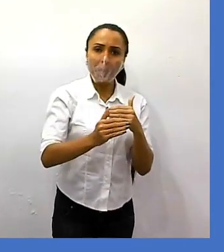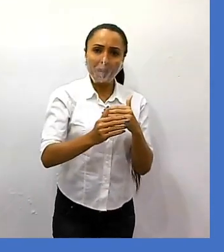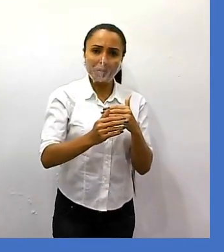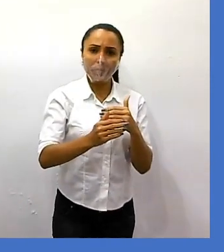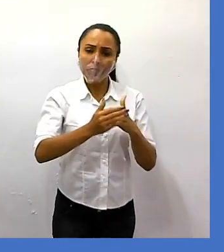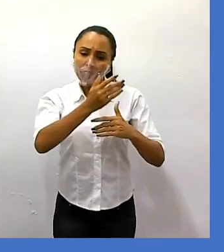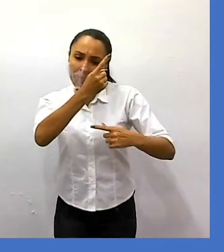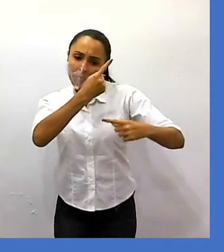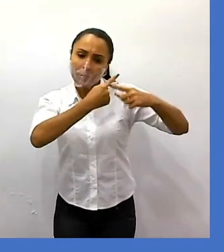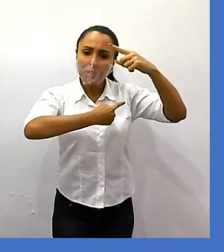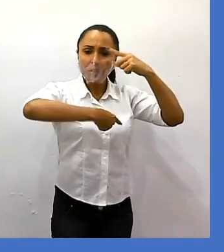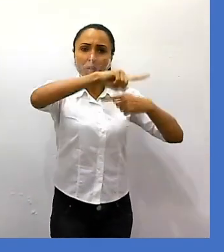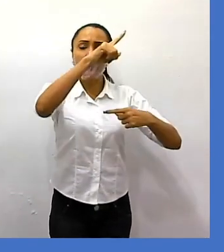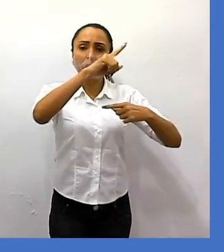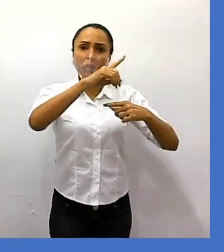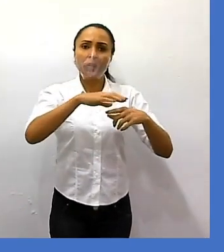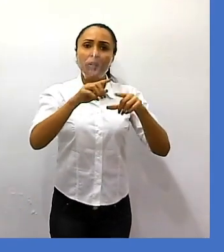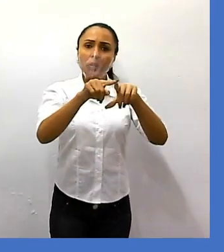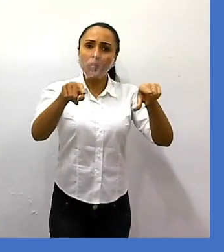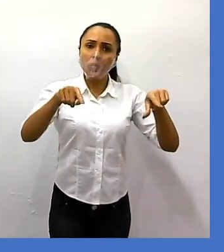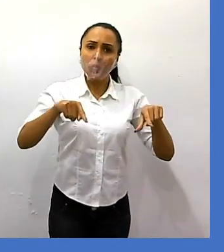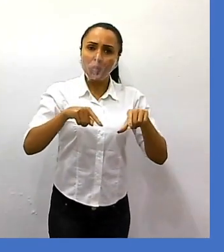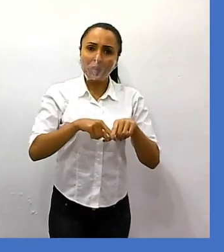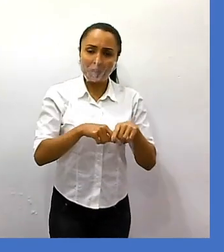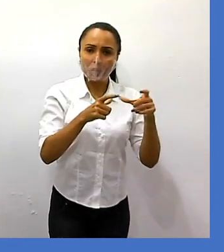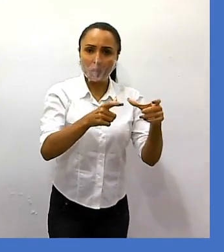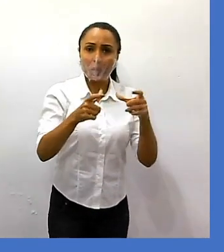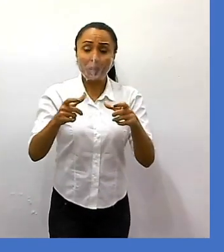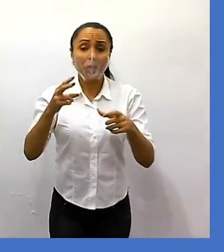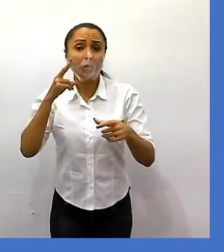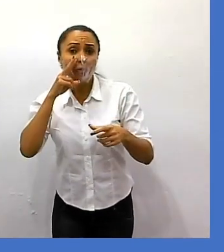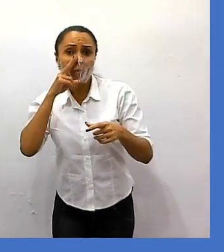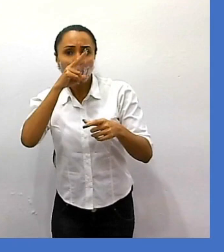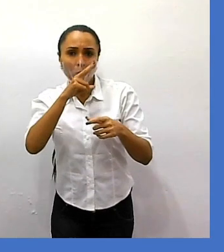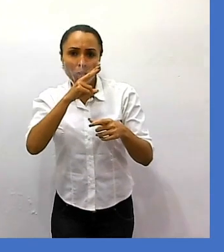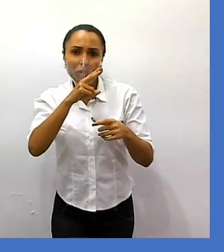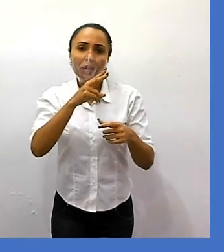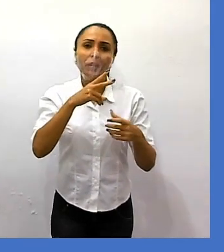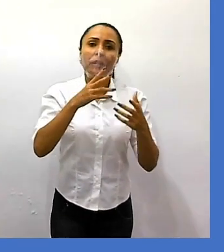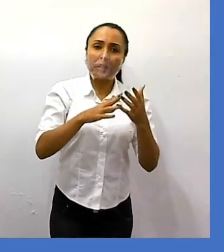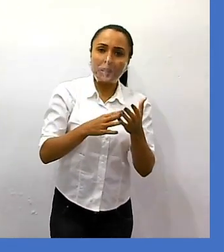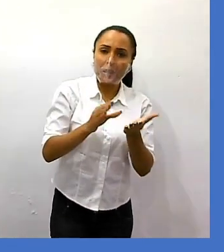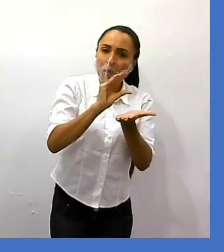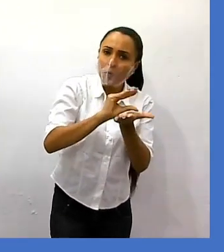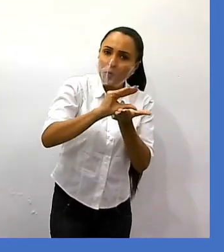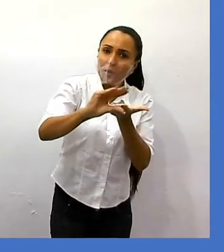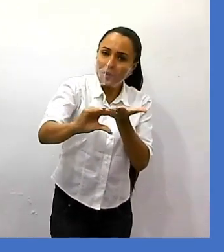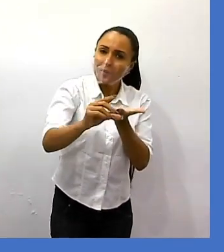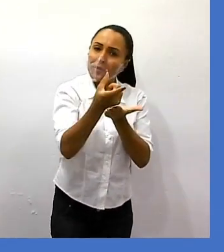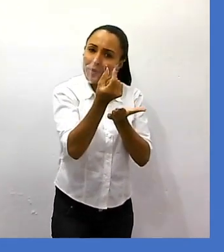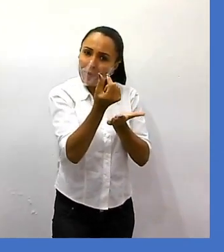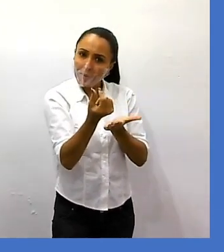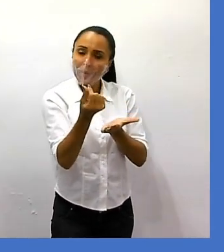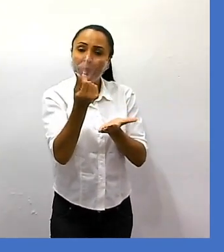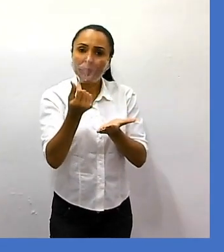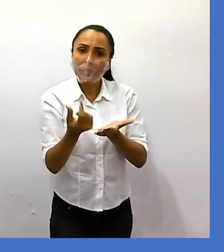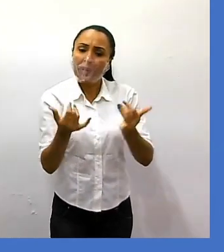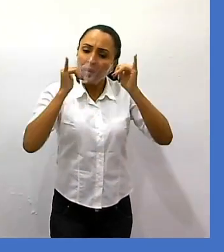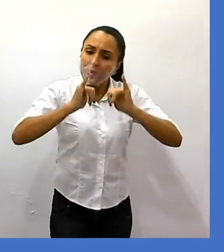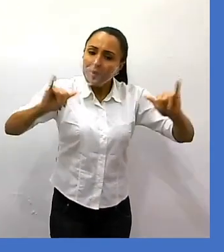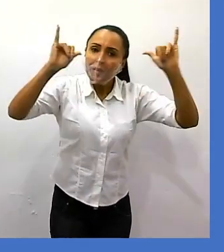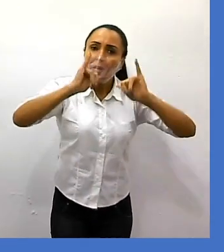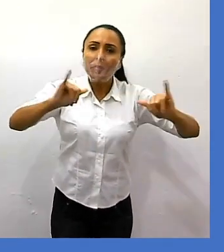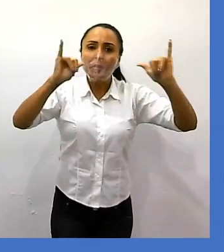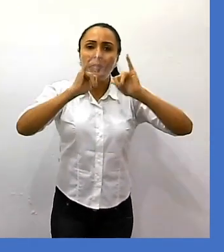força, os estúdios de Hollywood começam a ganhar força, né, financeira e na mídia, e aí espalham os